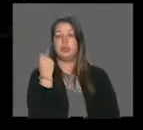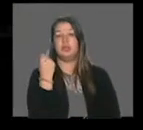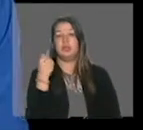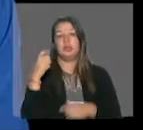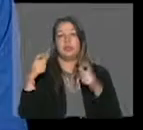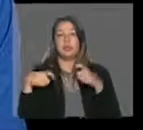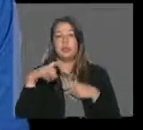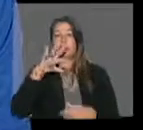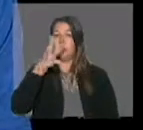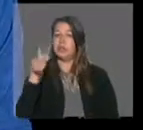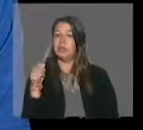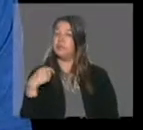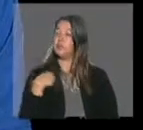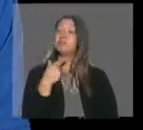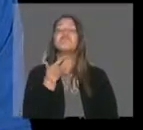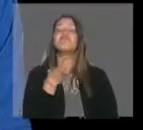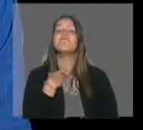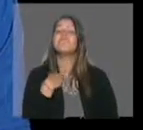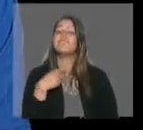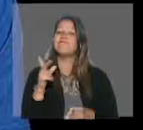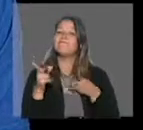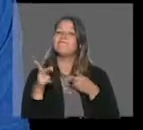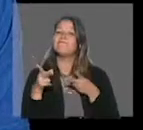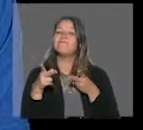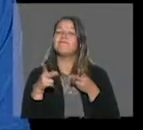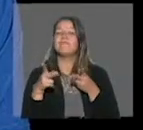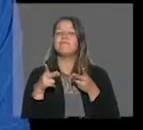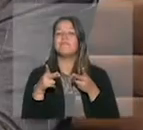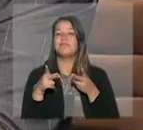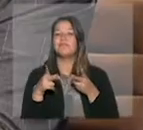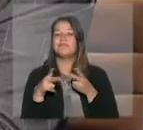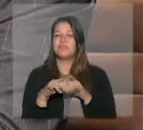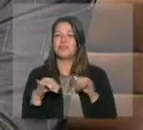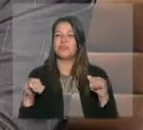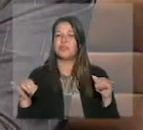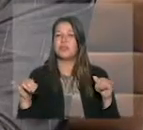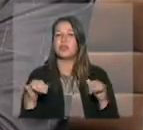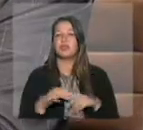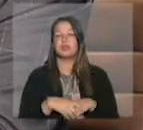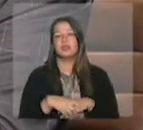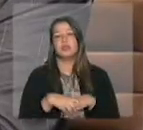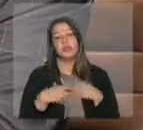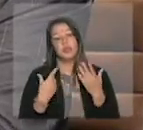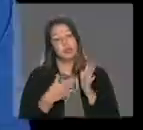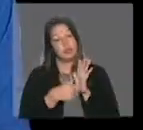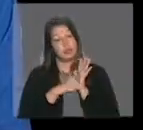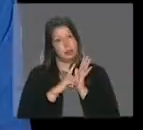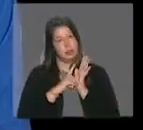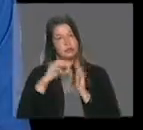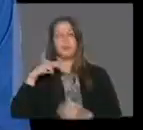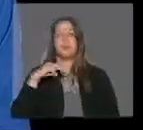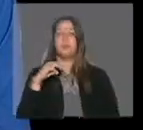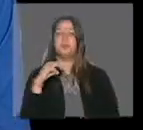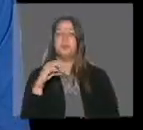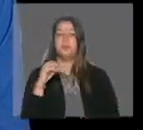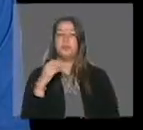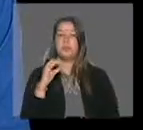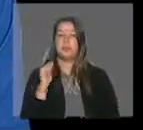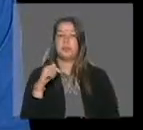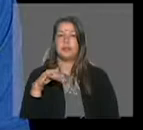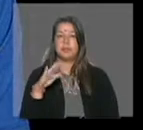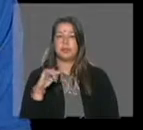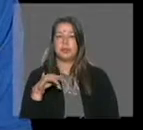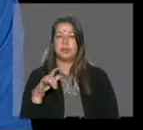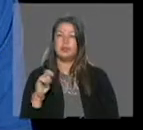potente na África, e nisso eu fiquei nessa vontade de compartilhar isso. Isso foi antes da experiência em Moçambique? Antes da experiência em Moçambique, logo no final